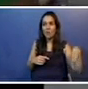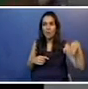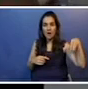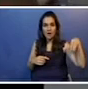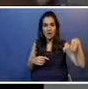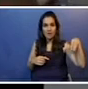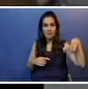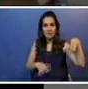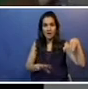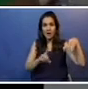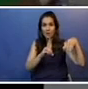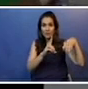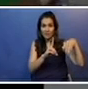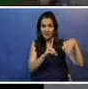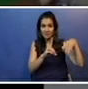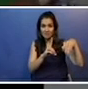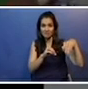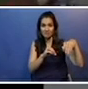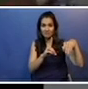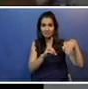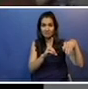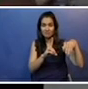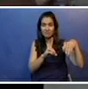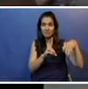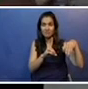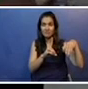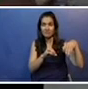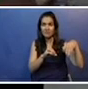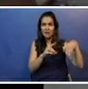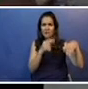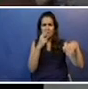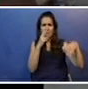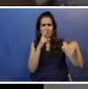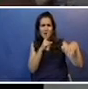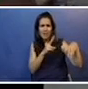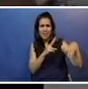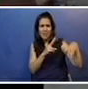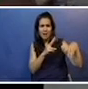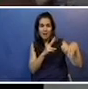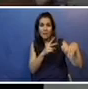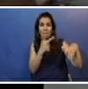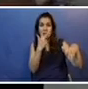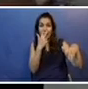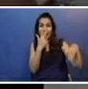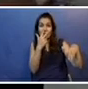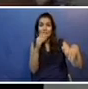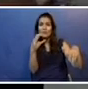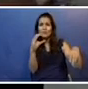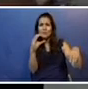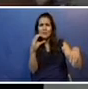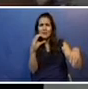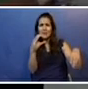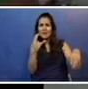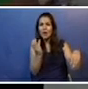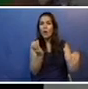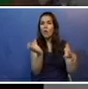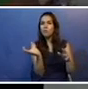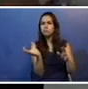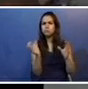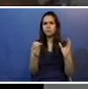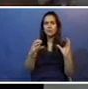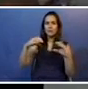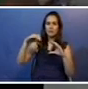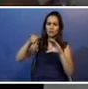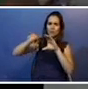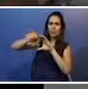que é um C ao contrário, tá vendo? Quando você olha, de repente, parece que é um I e um